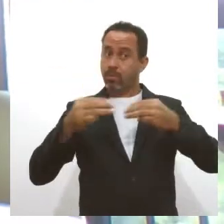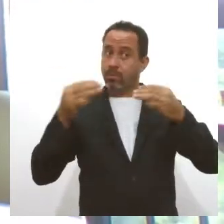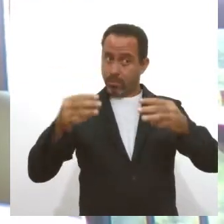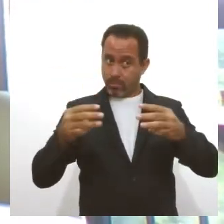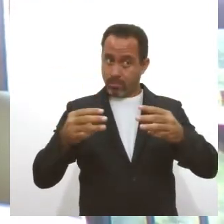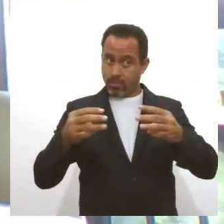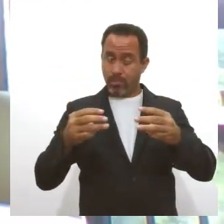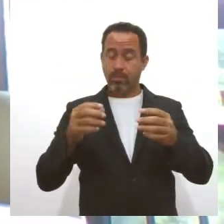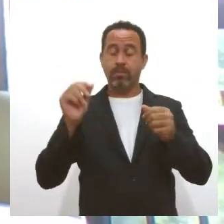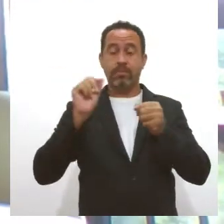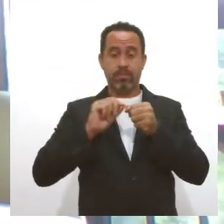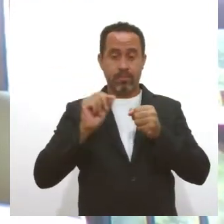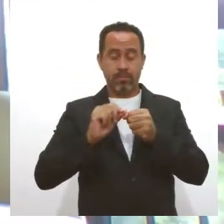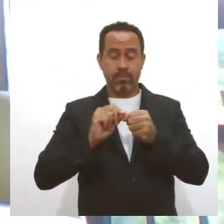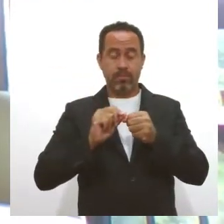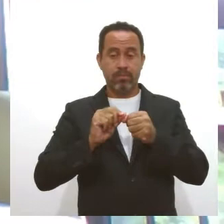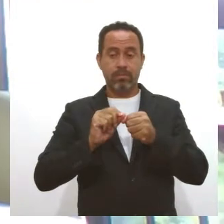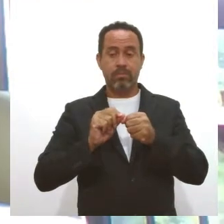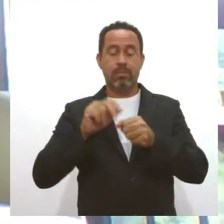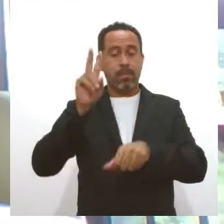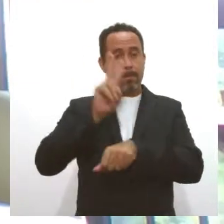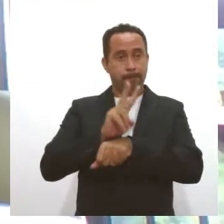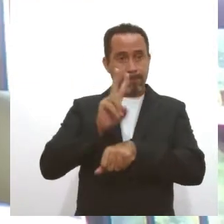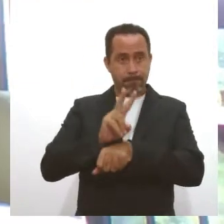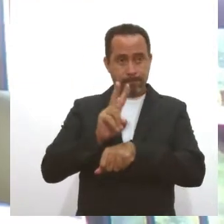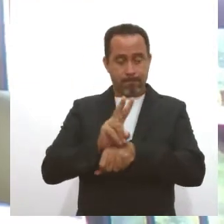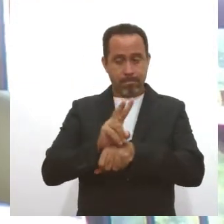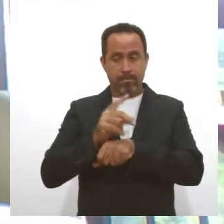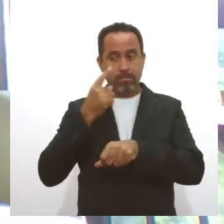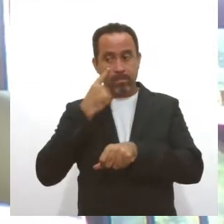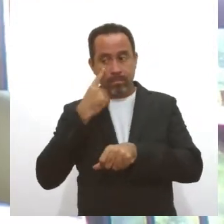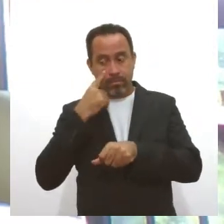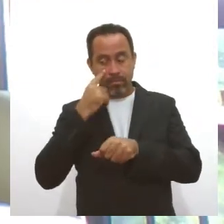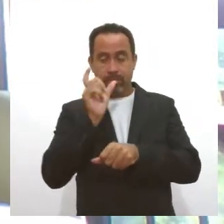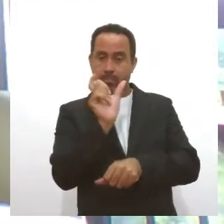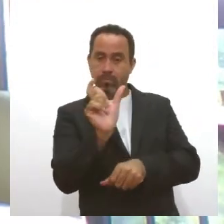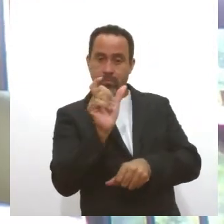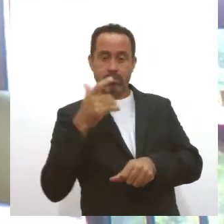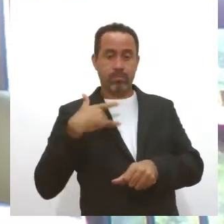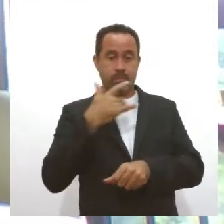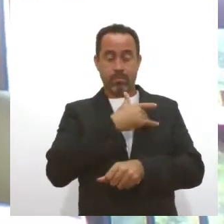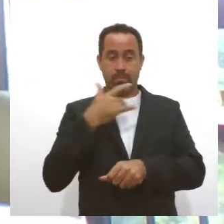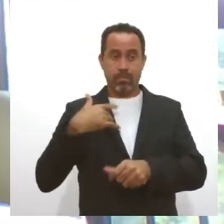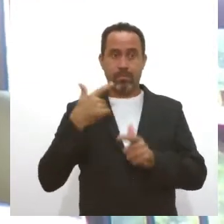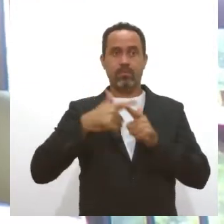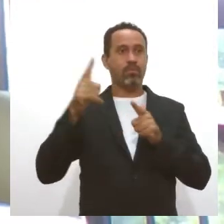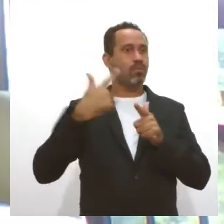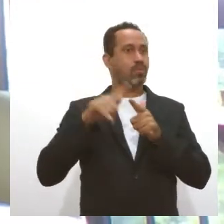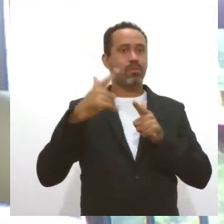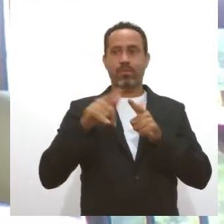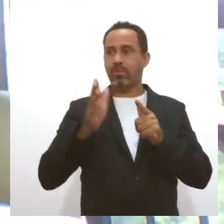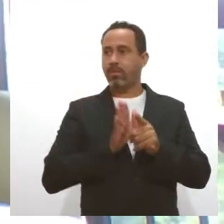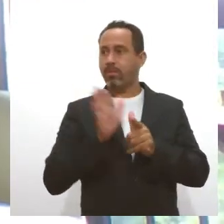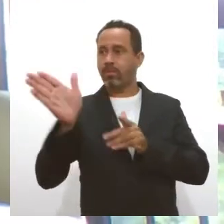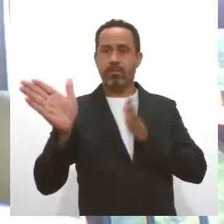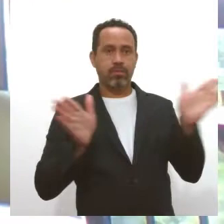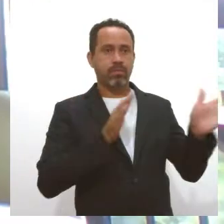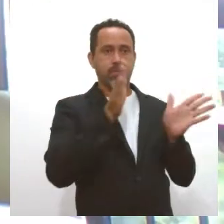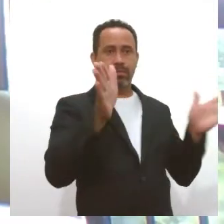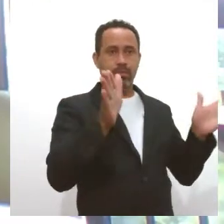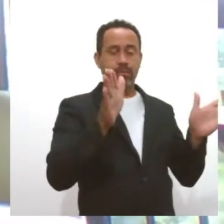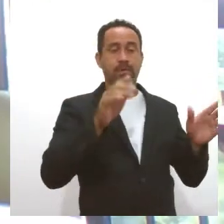é segurar toda a massa de assistidos de plano de saúde para que não haja migração para a rede